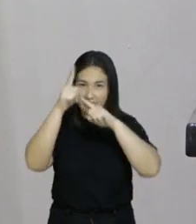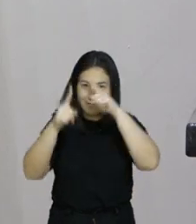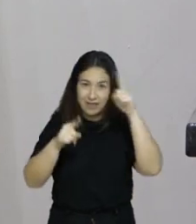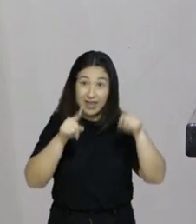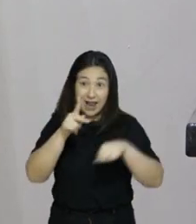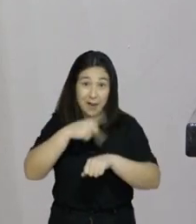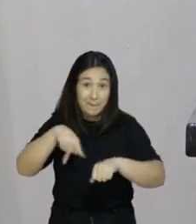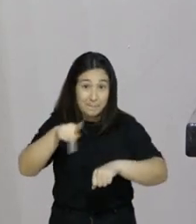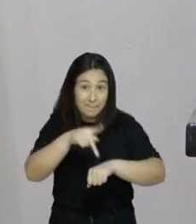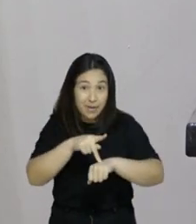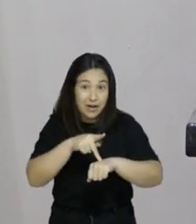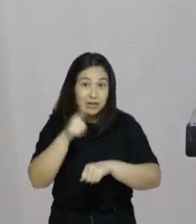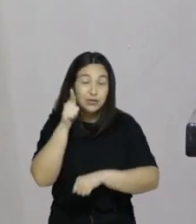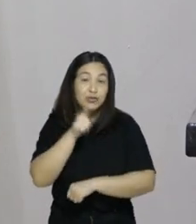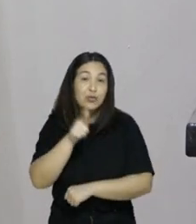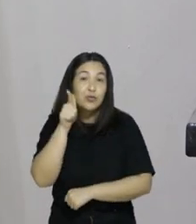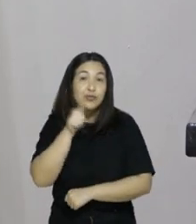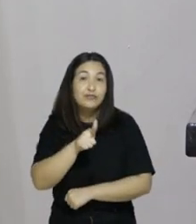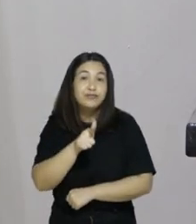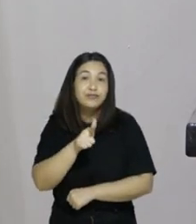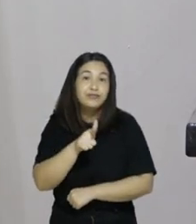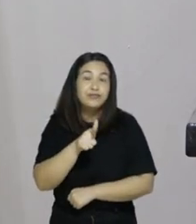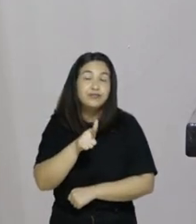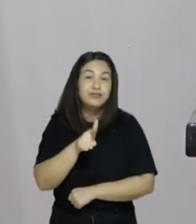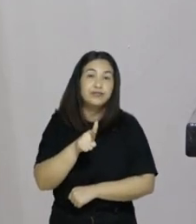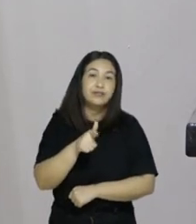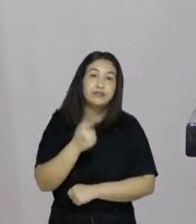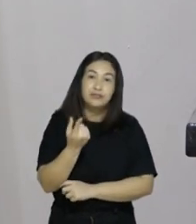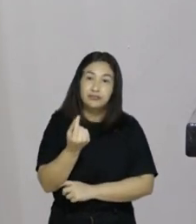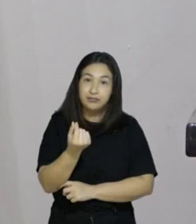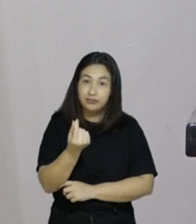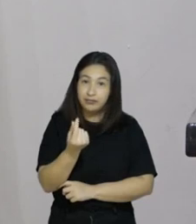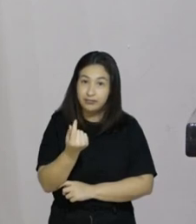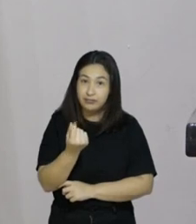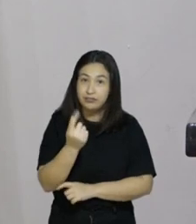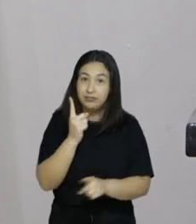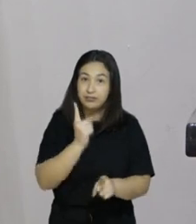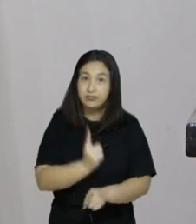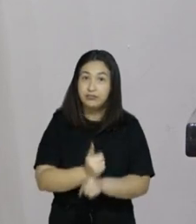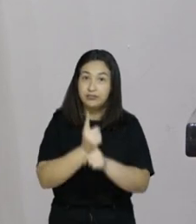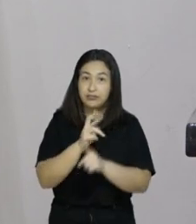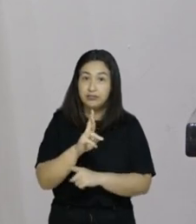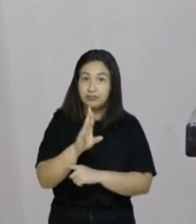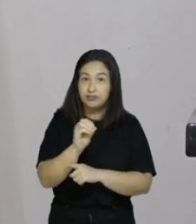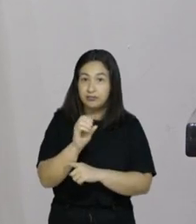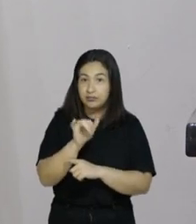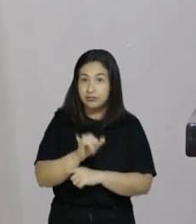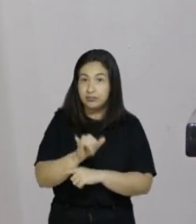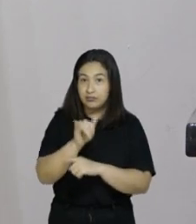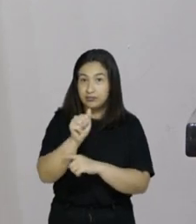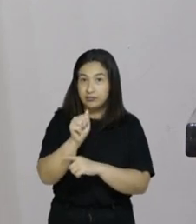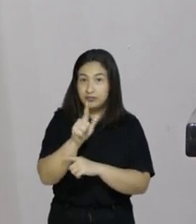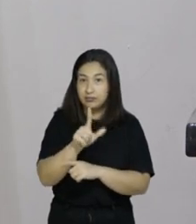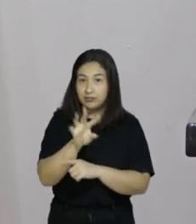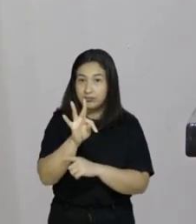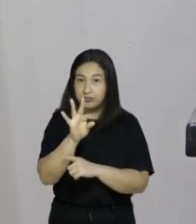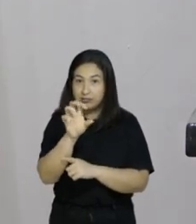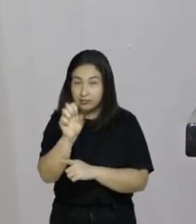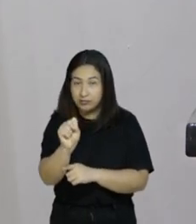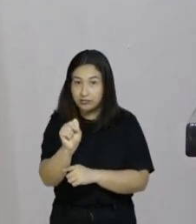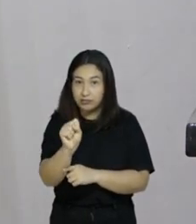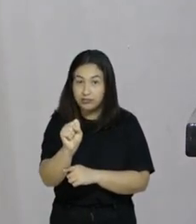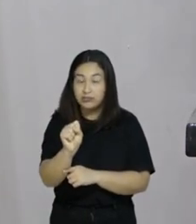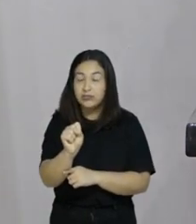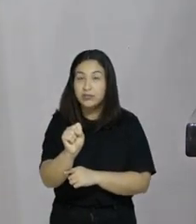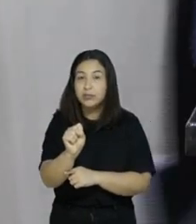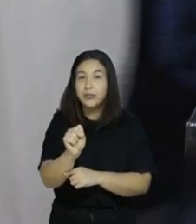uma nova e riquíssima fonte de recursos de royalties para reinvestir em saúde, segurança, educação